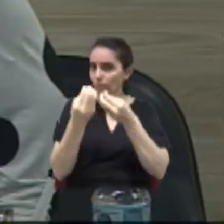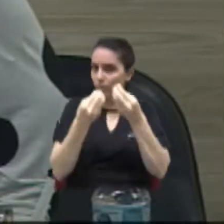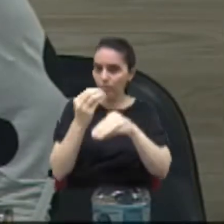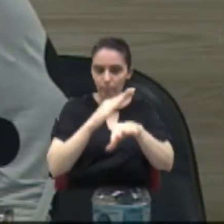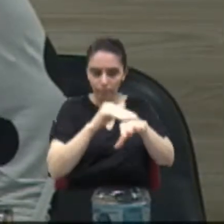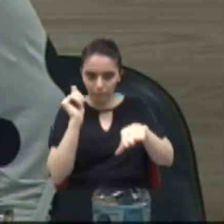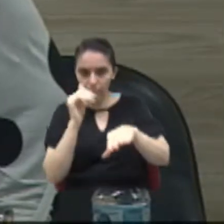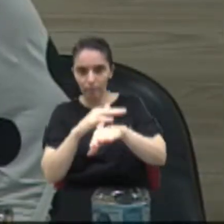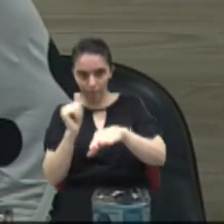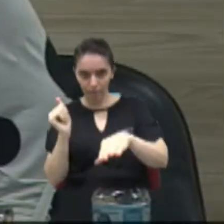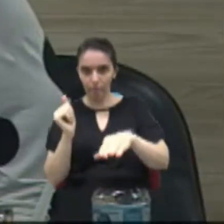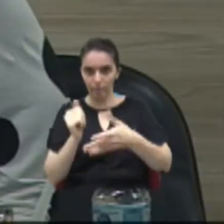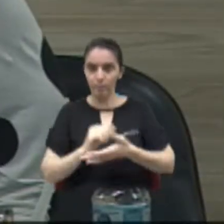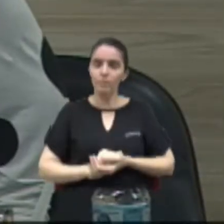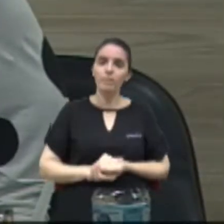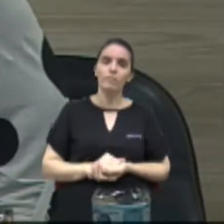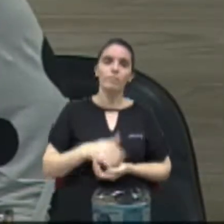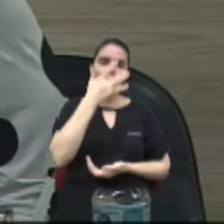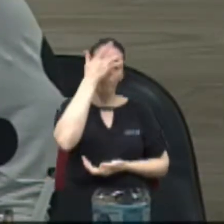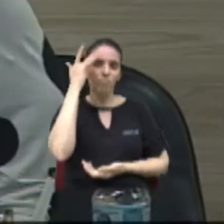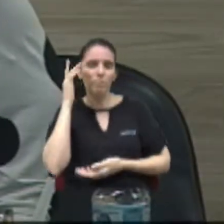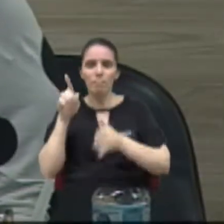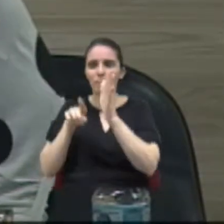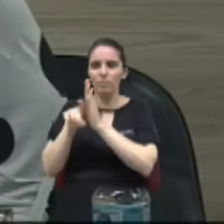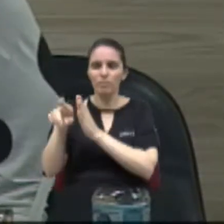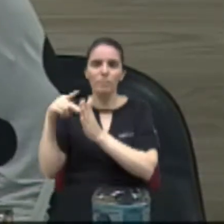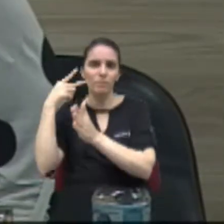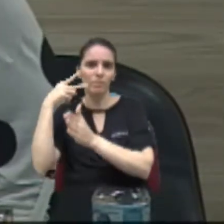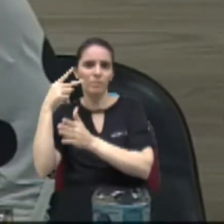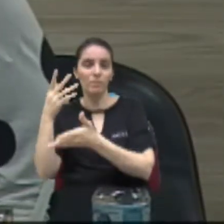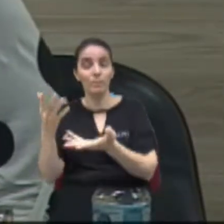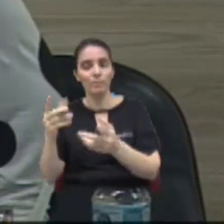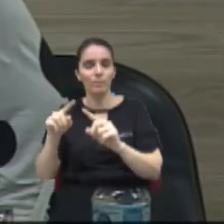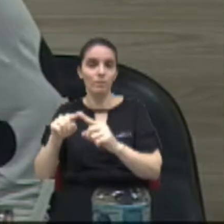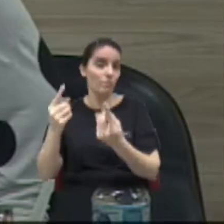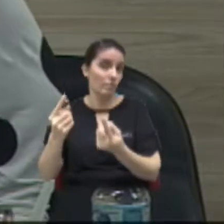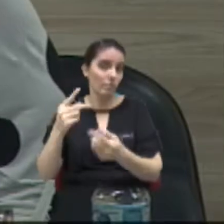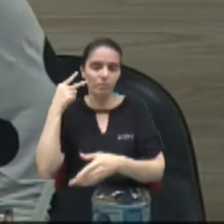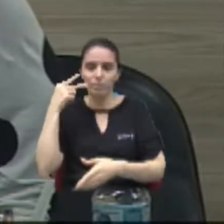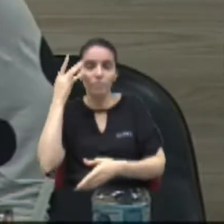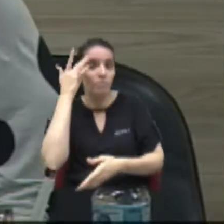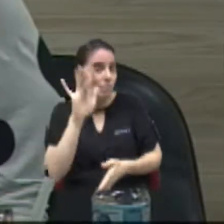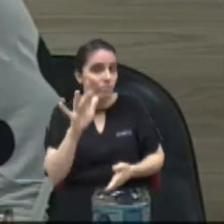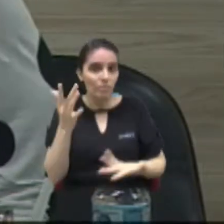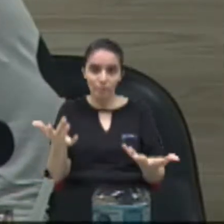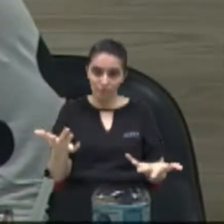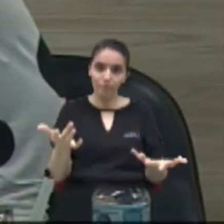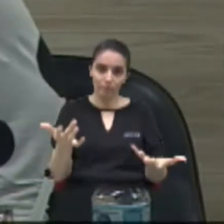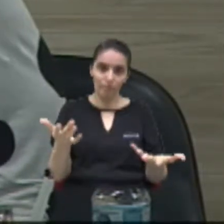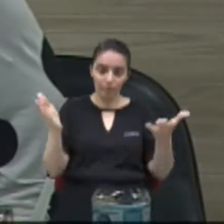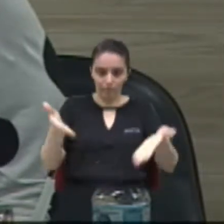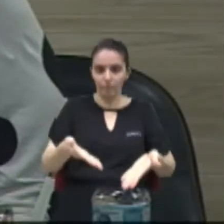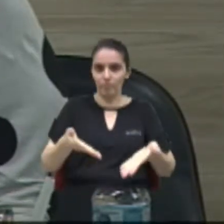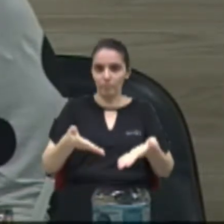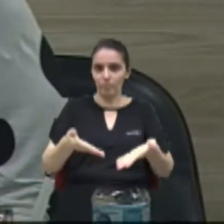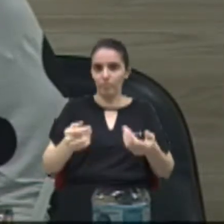lado e acabamos não tendo ideia do real montante que existe na lista. Parabéns, vereador